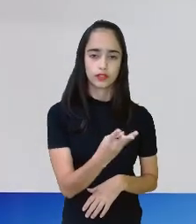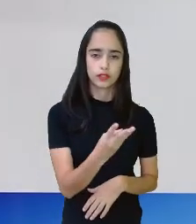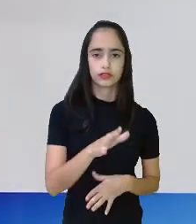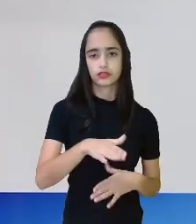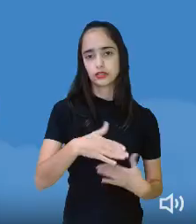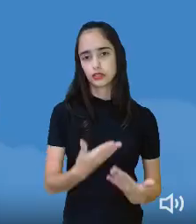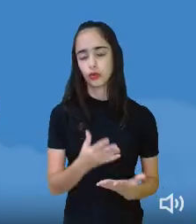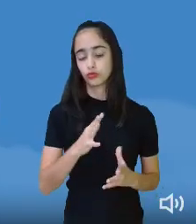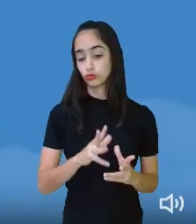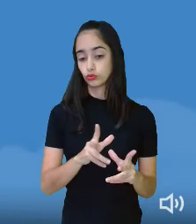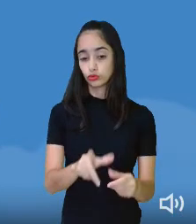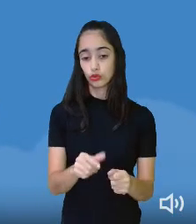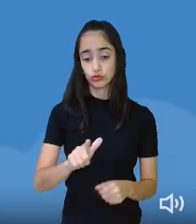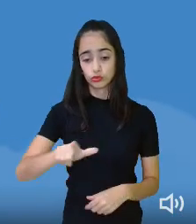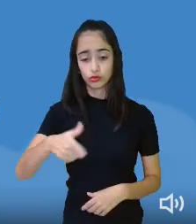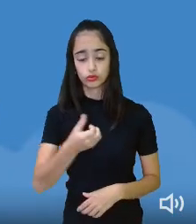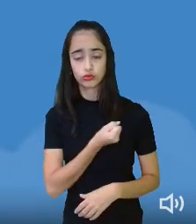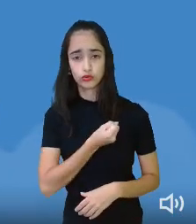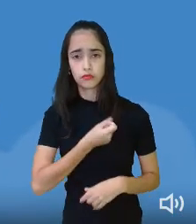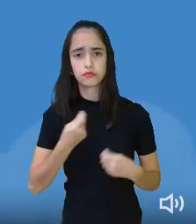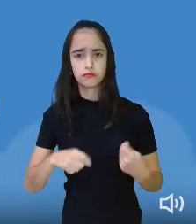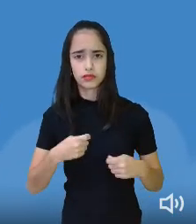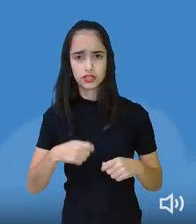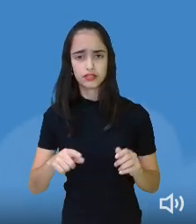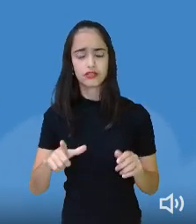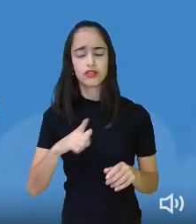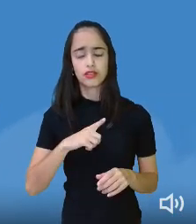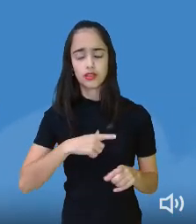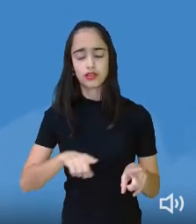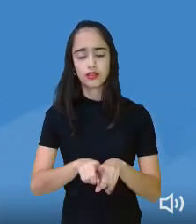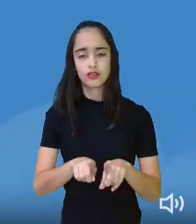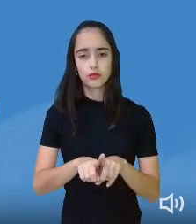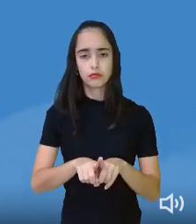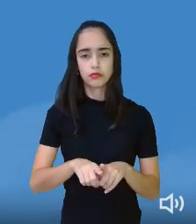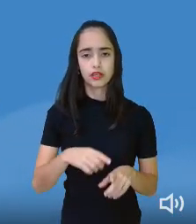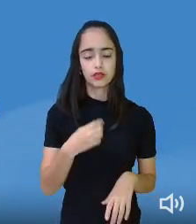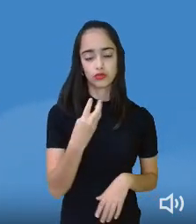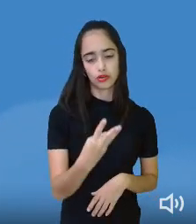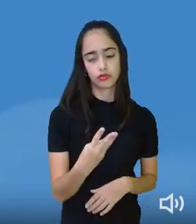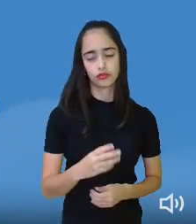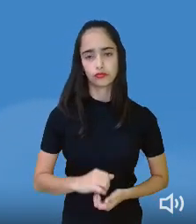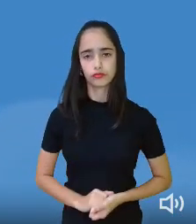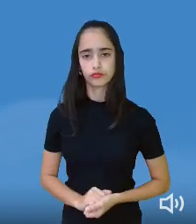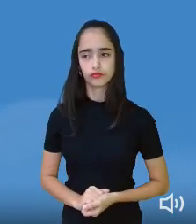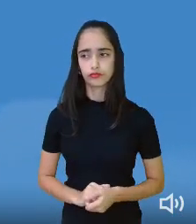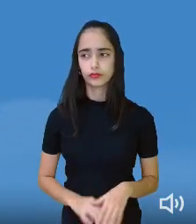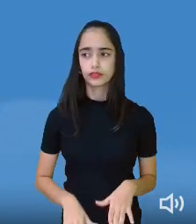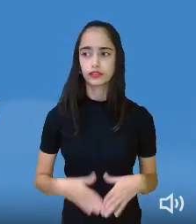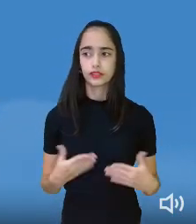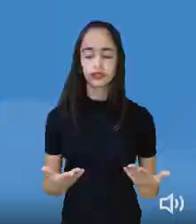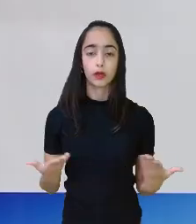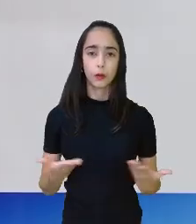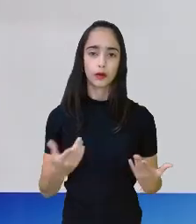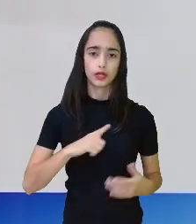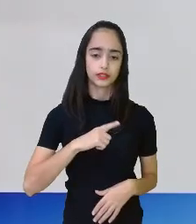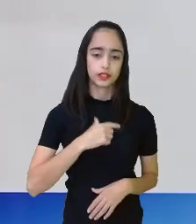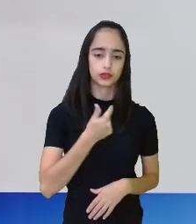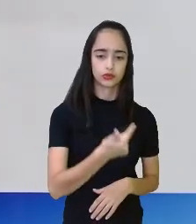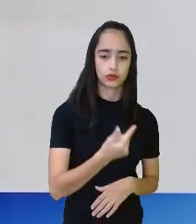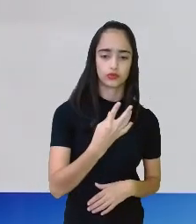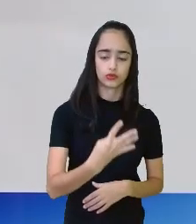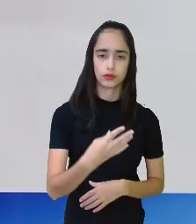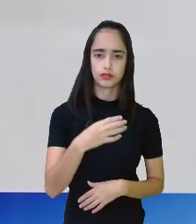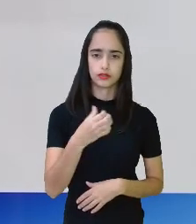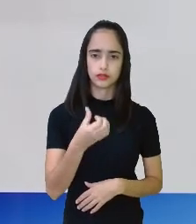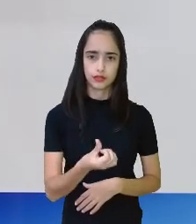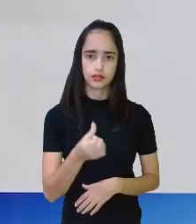aparecer com essa soma, com essa adição oculta do mais 3. E aqui nós temos, ó, 2,